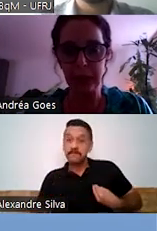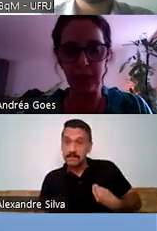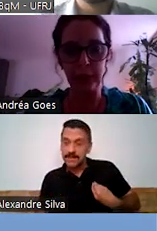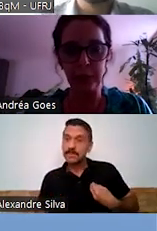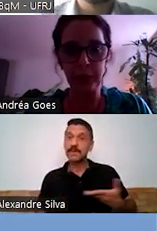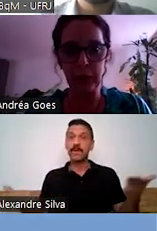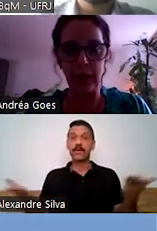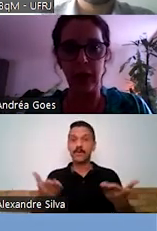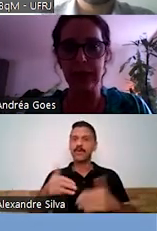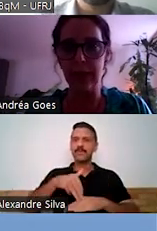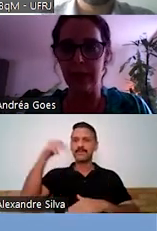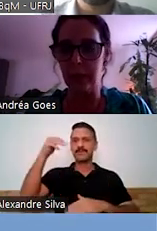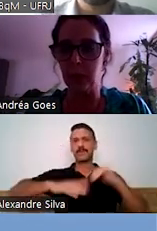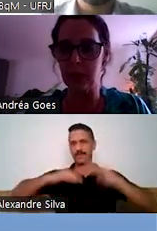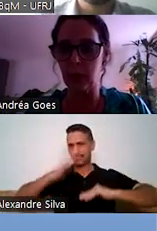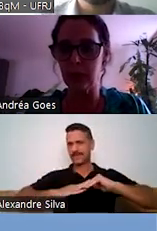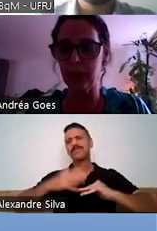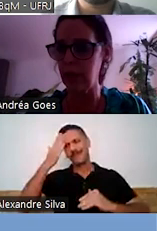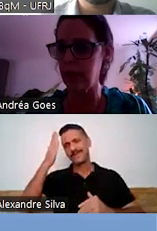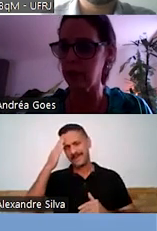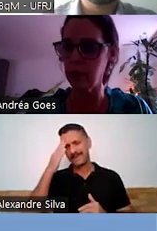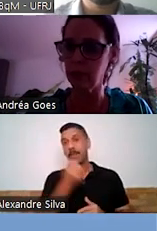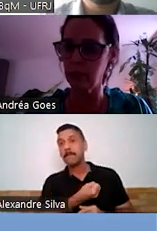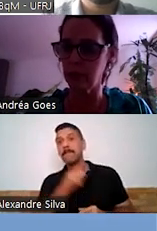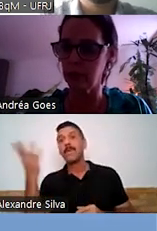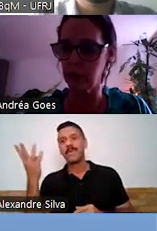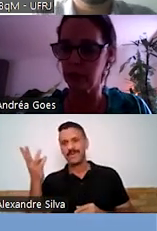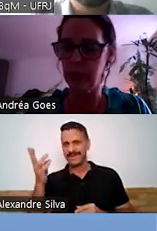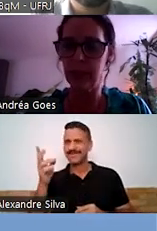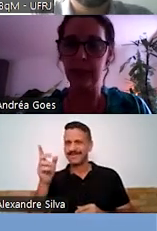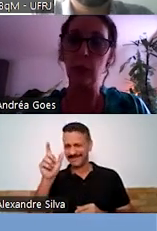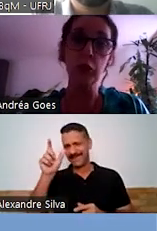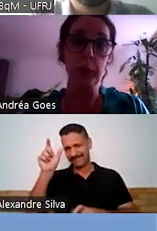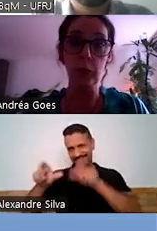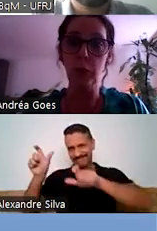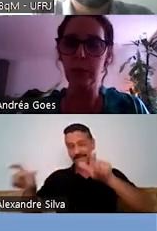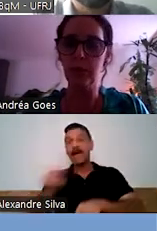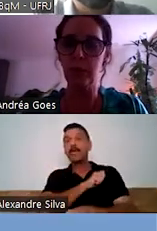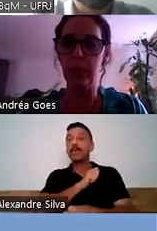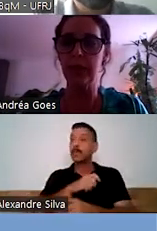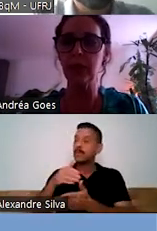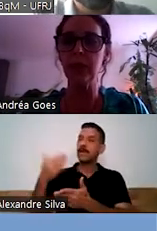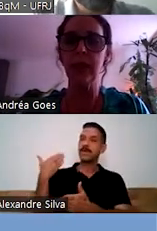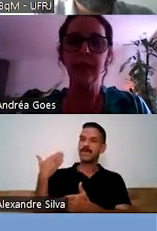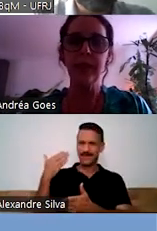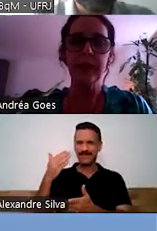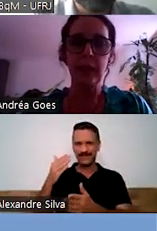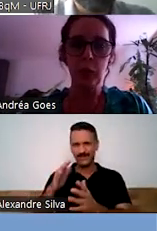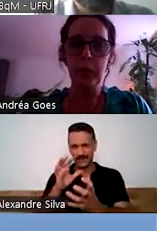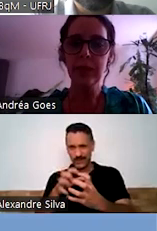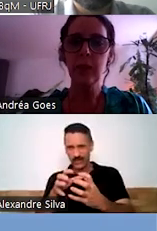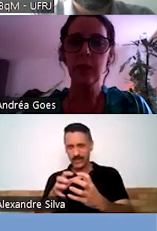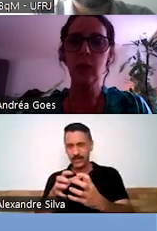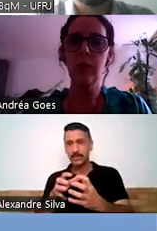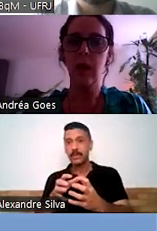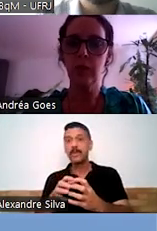desse mestrado profissional. Eu sei que aqui tem muitos alunos, né, dessa última turma, provavelmente, da